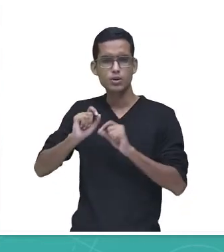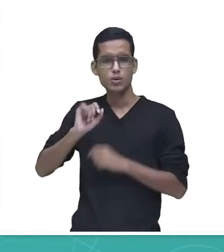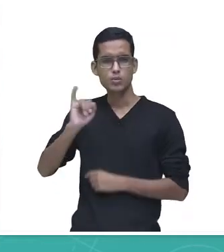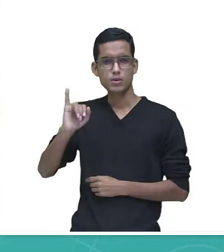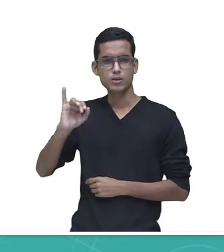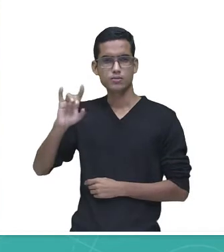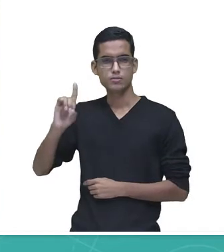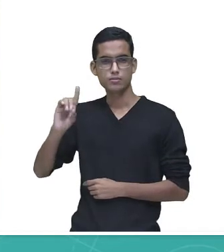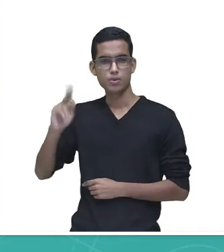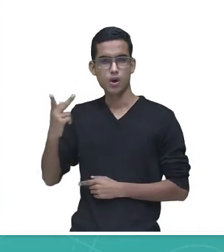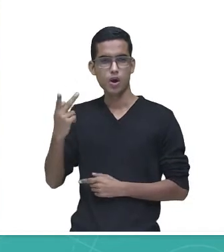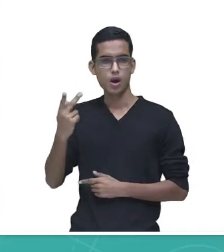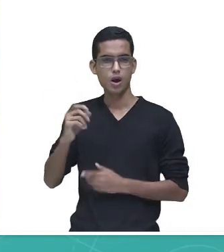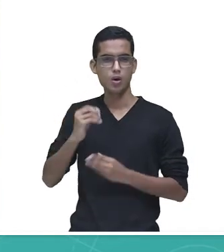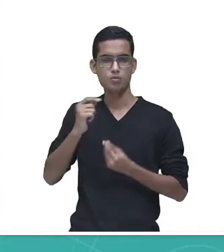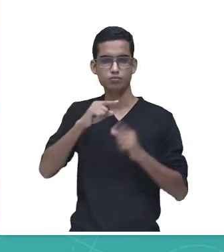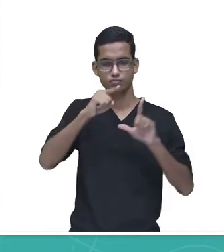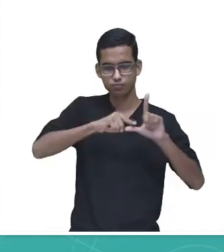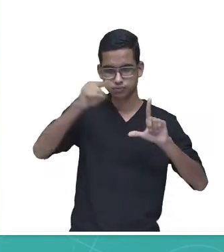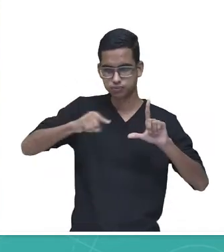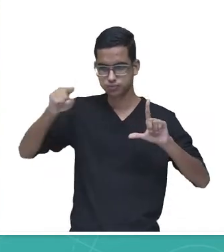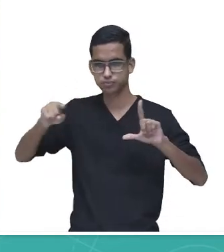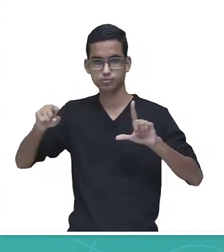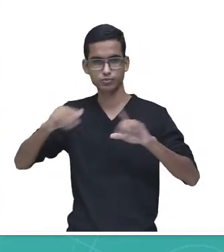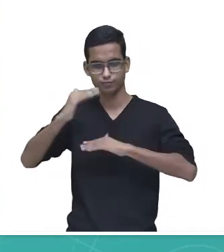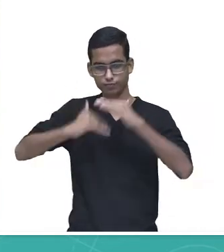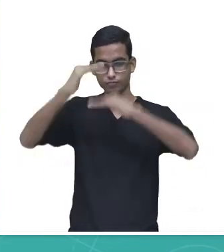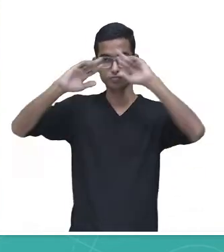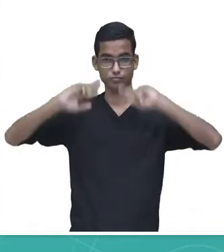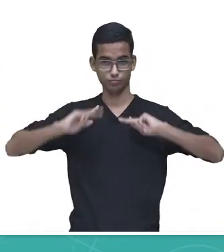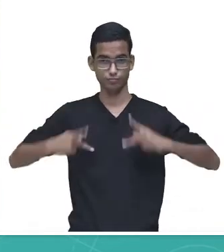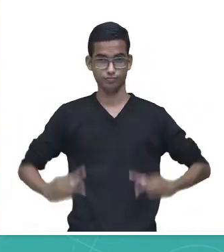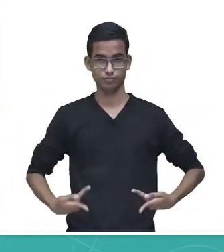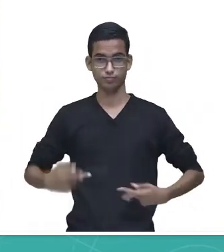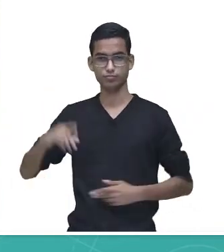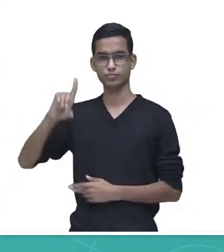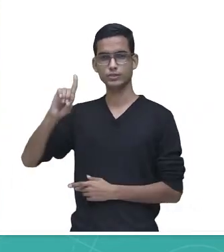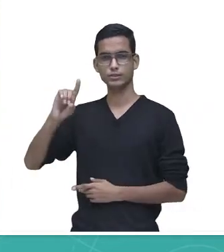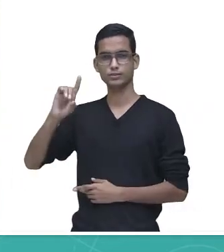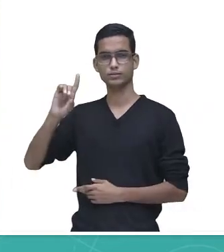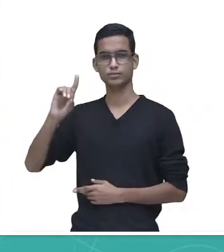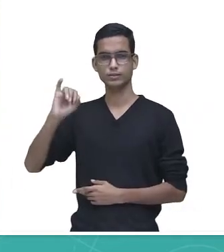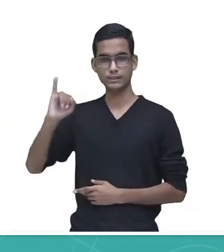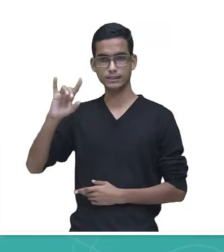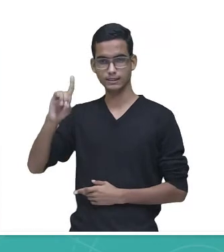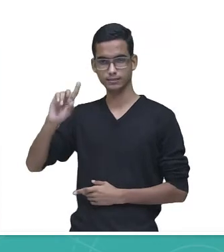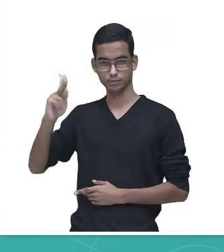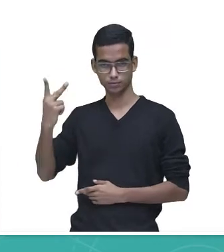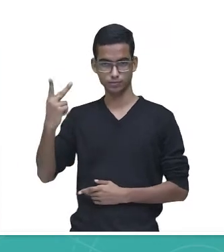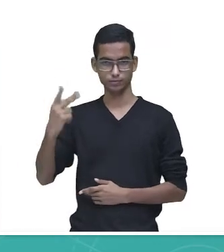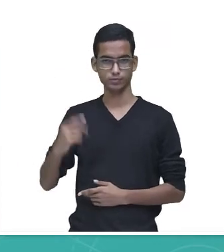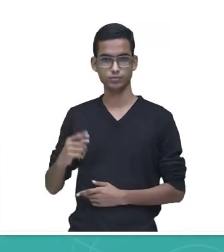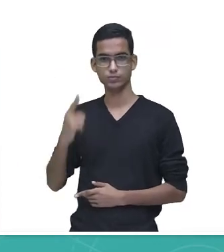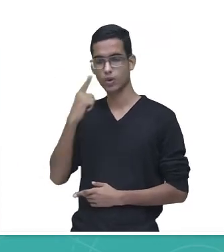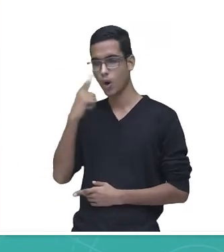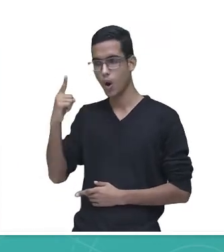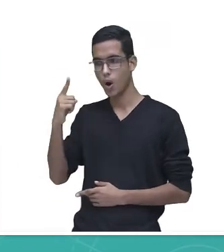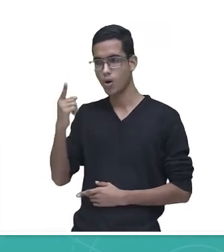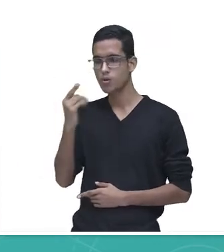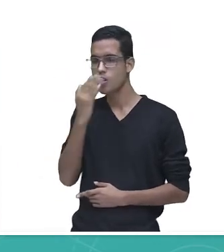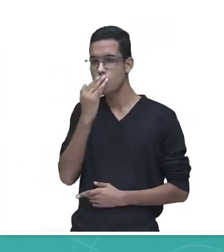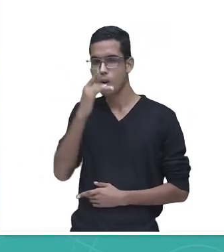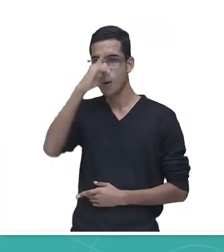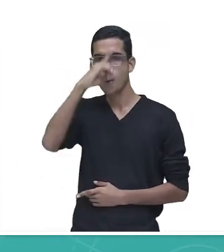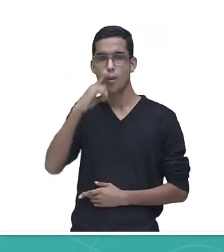Humano, o IDH. Observa no mapa que o que está em amarelo significa que o IDH